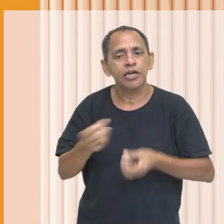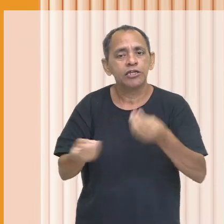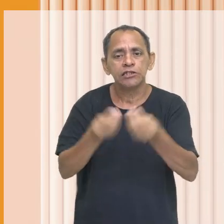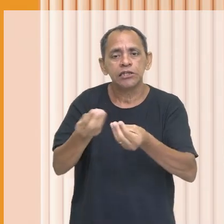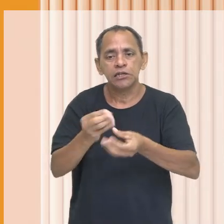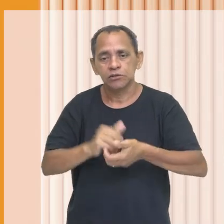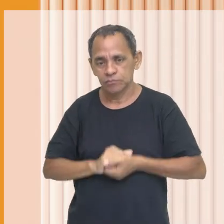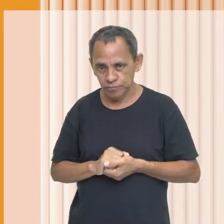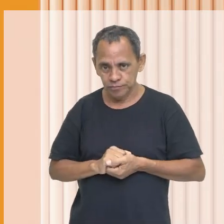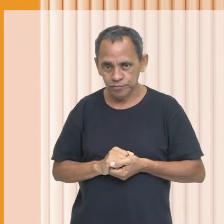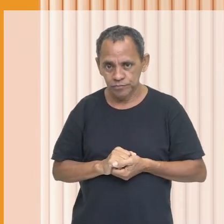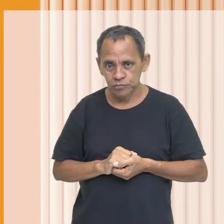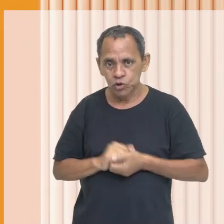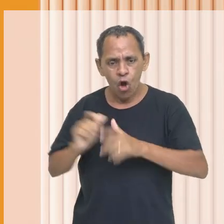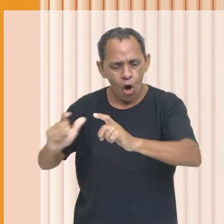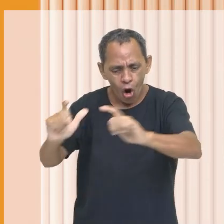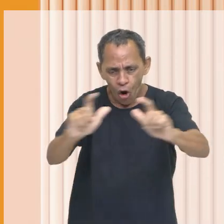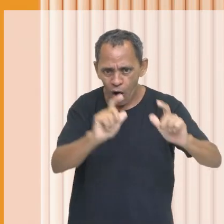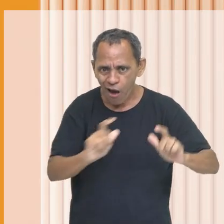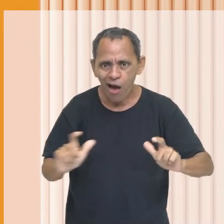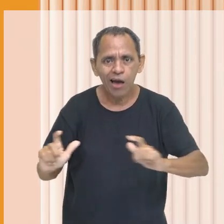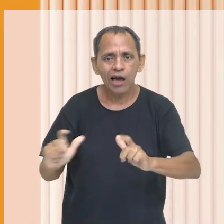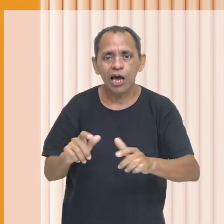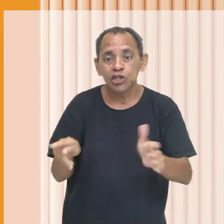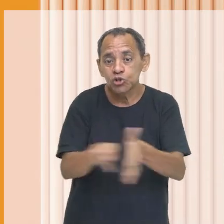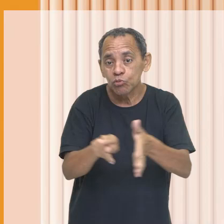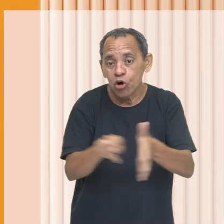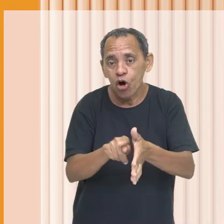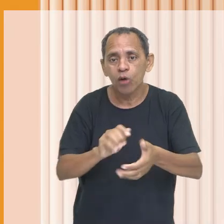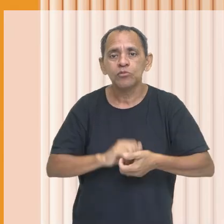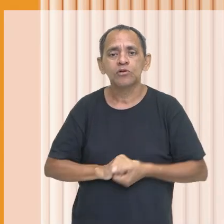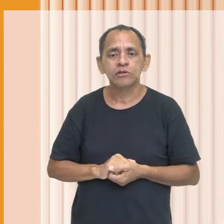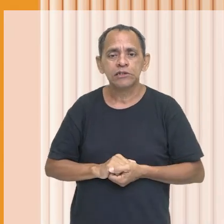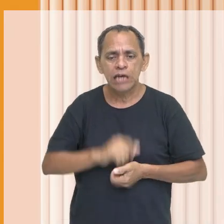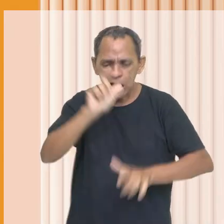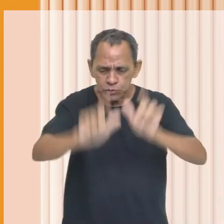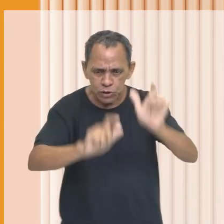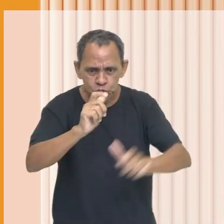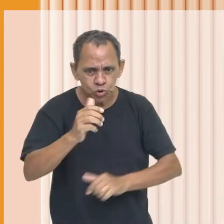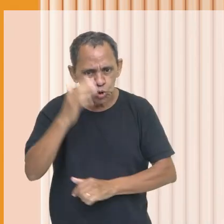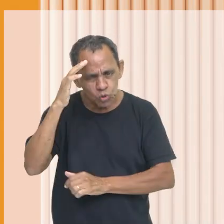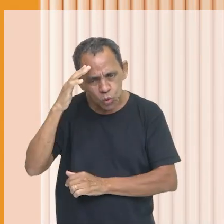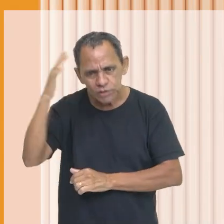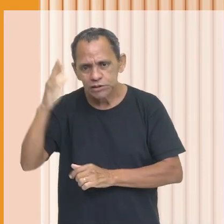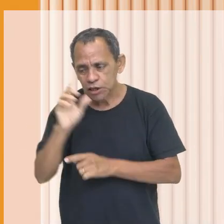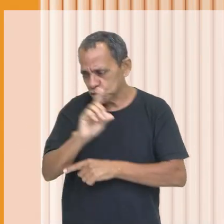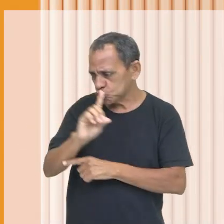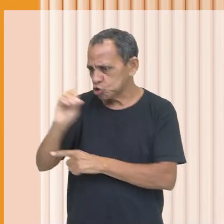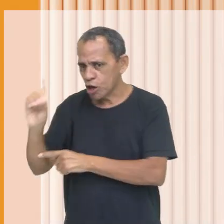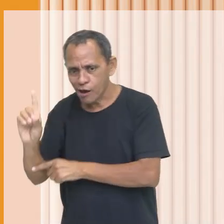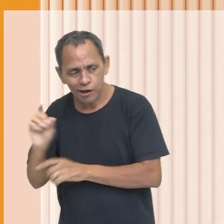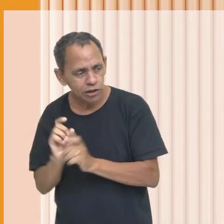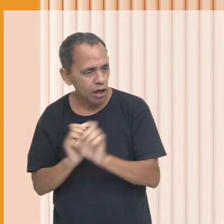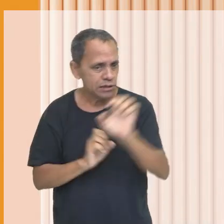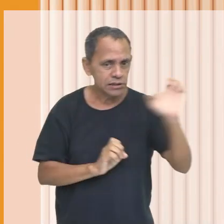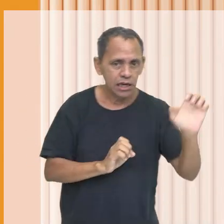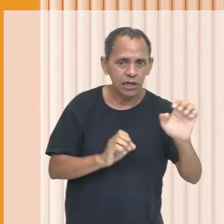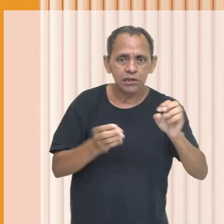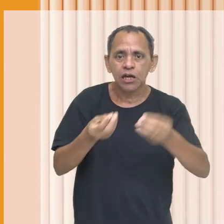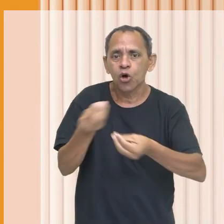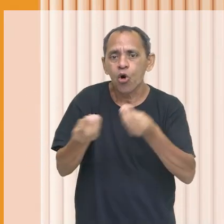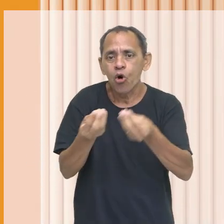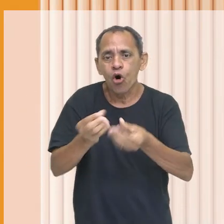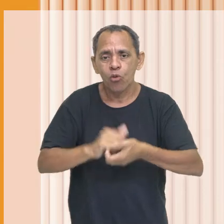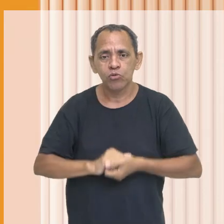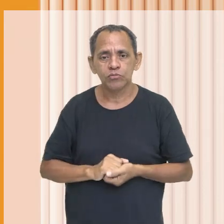contrário disso acontecer, se as pessoas forem mais instruídas, conhecerem seus direitos e conhecerem o que é a política e como elas fazem